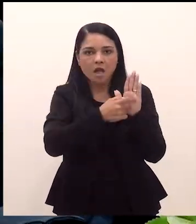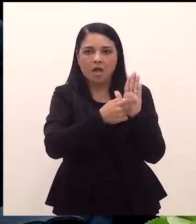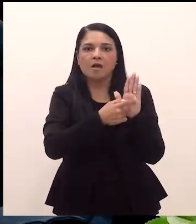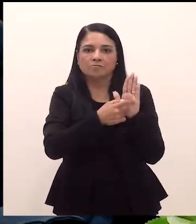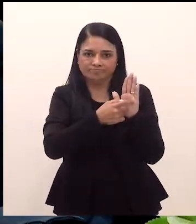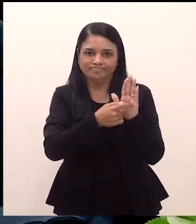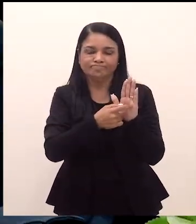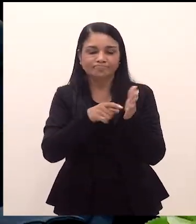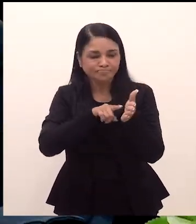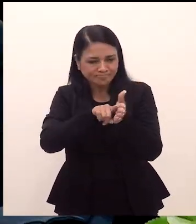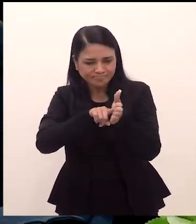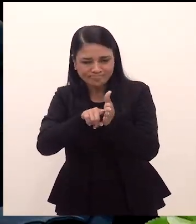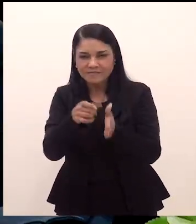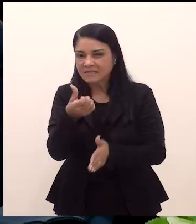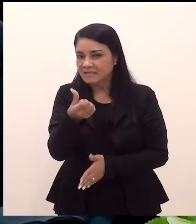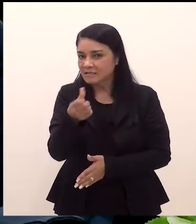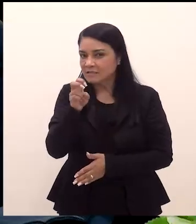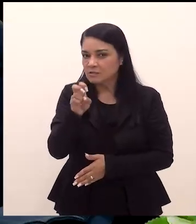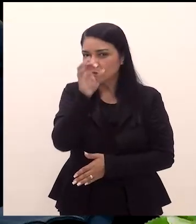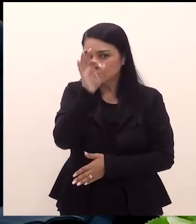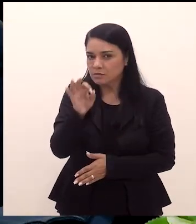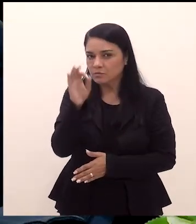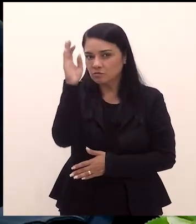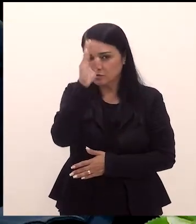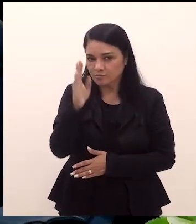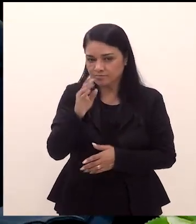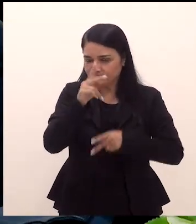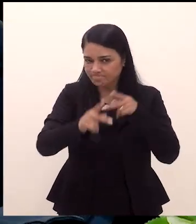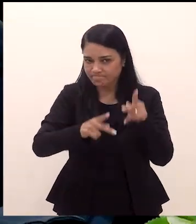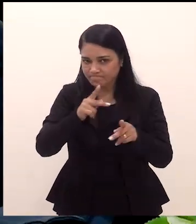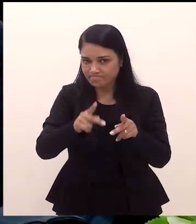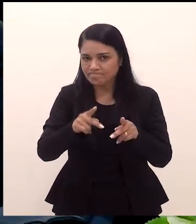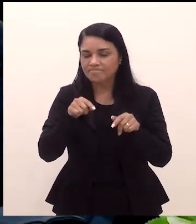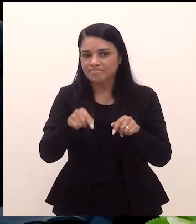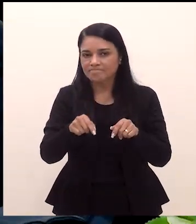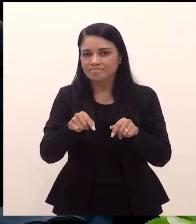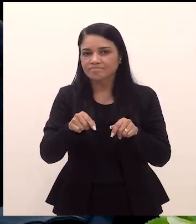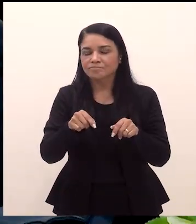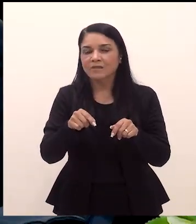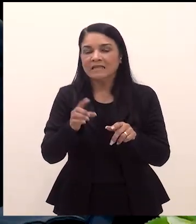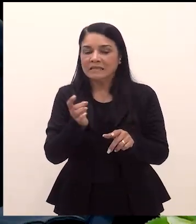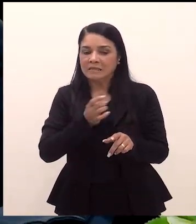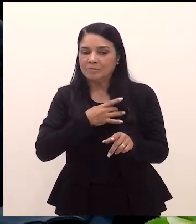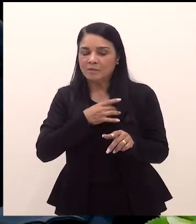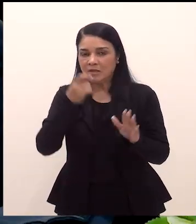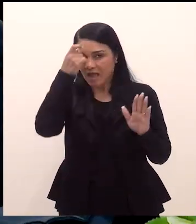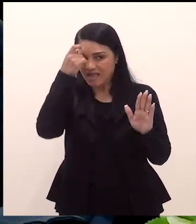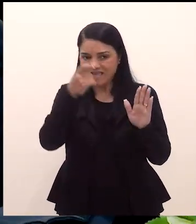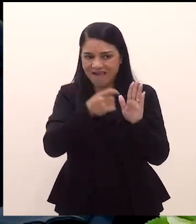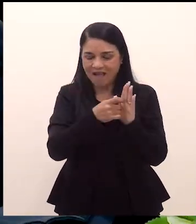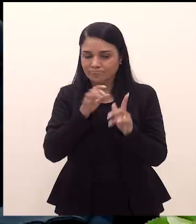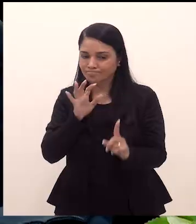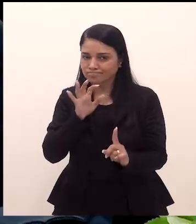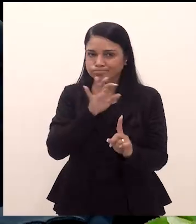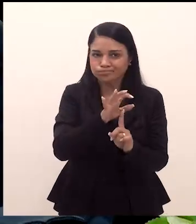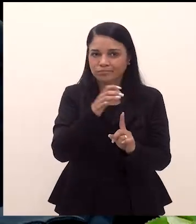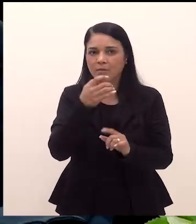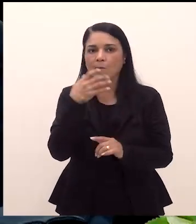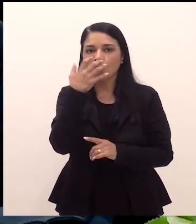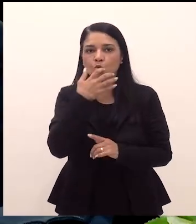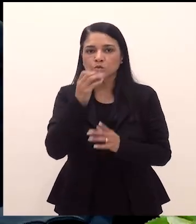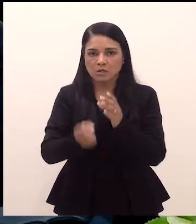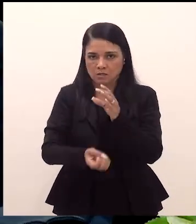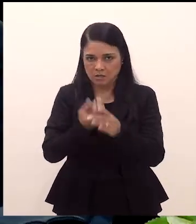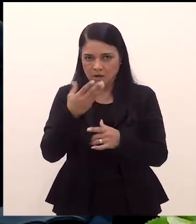entrando cada vez mais, e há pesquisas que demonstram que 65% dos brasileiros temem que a IA ameace a